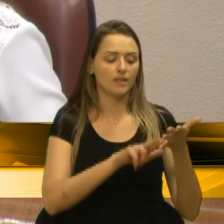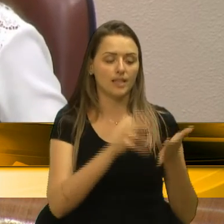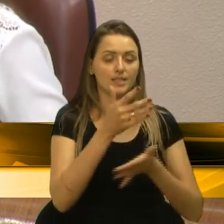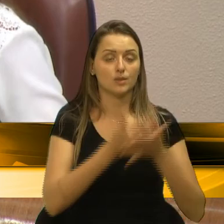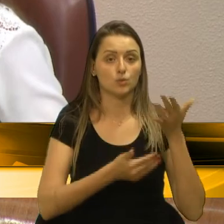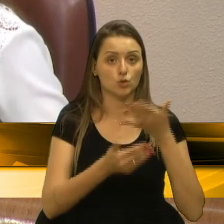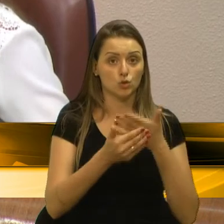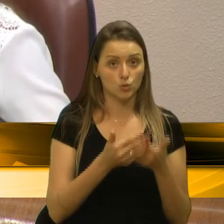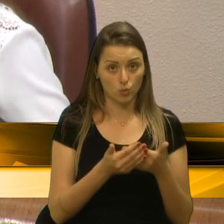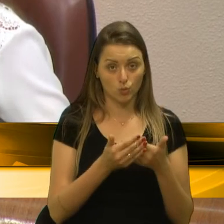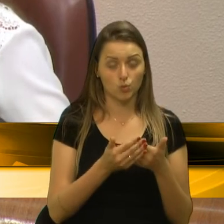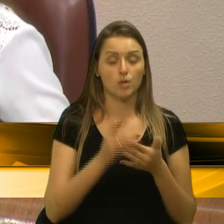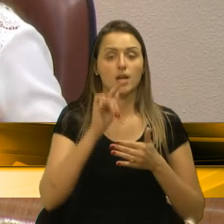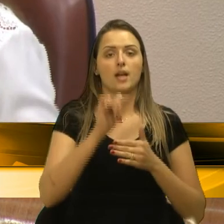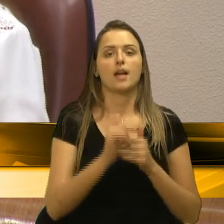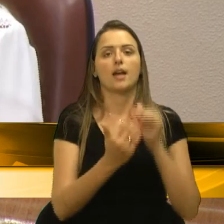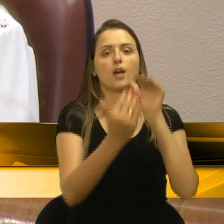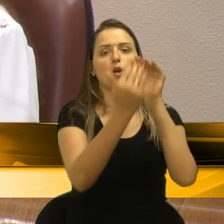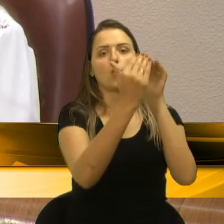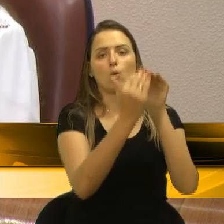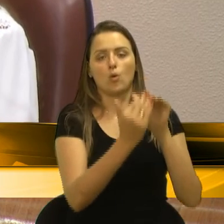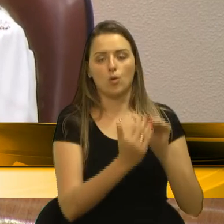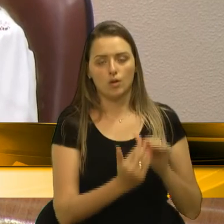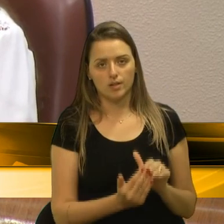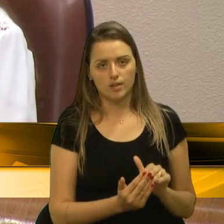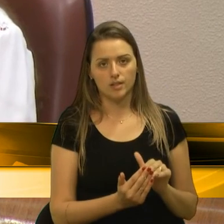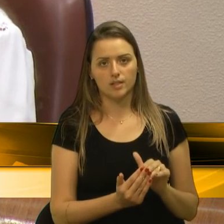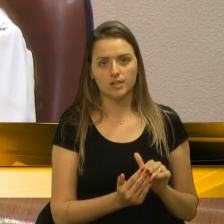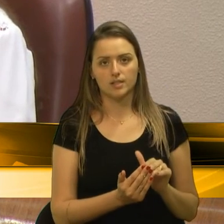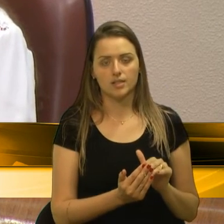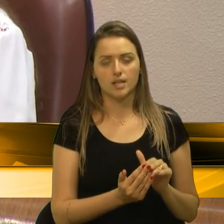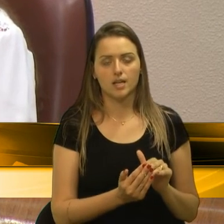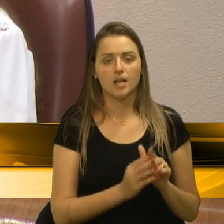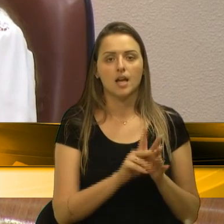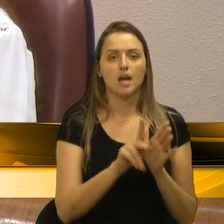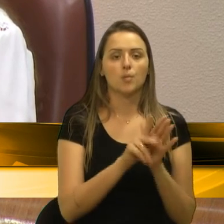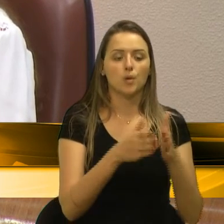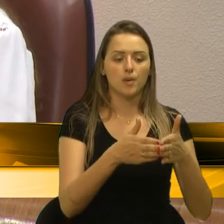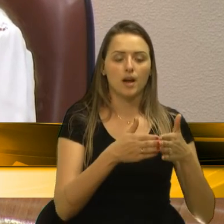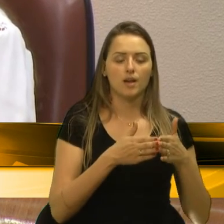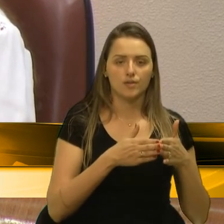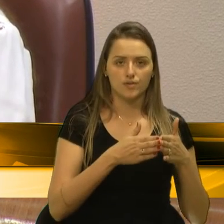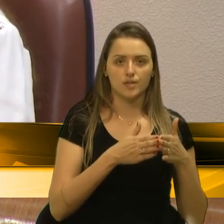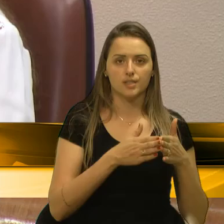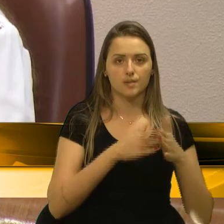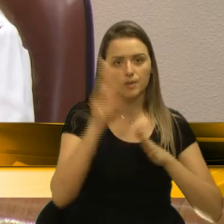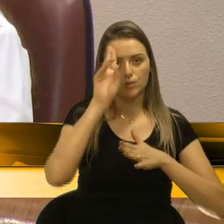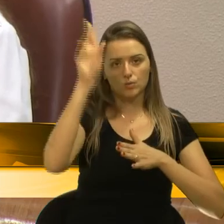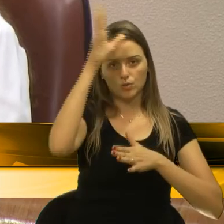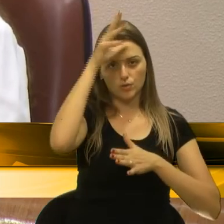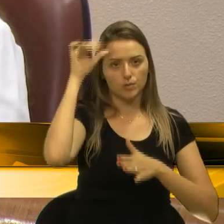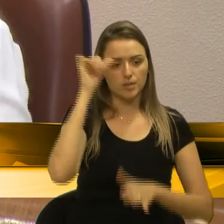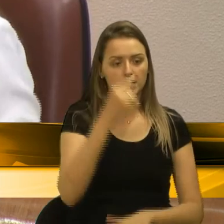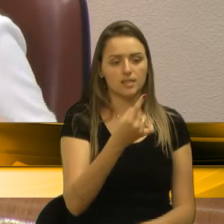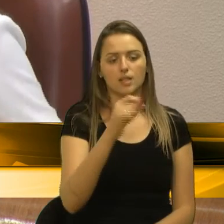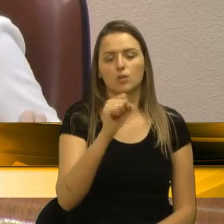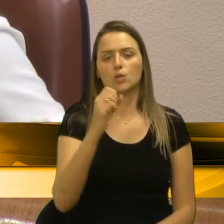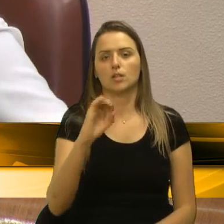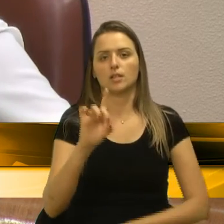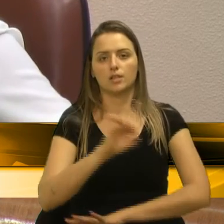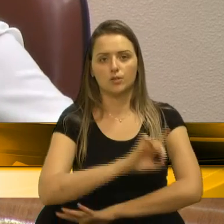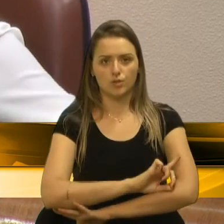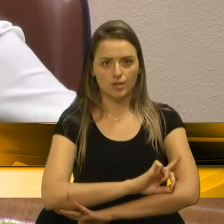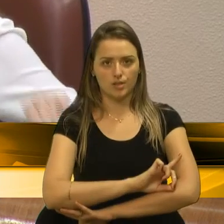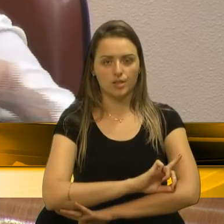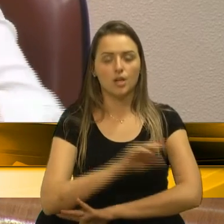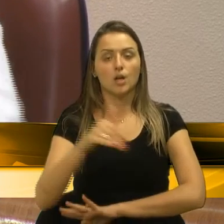a plausibilidade do direito definido, tanto a determinação de afastamento cautelar do prefeito pelo prazo de 180 dias,